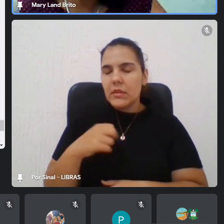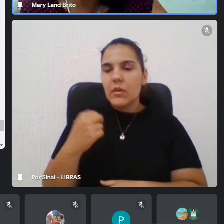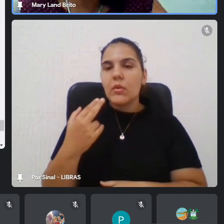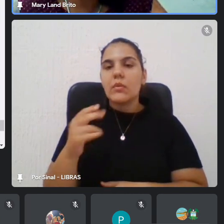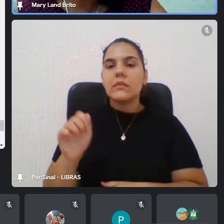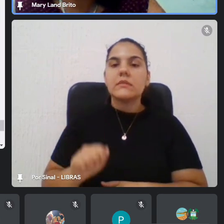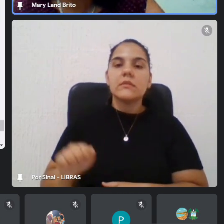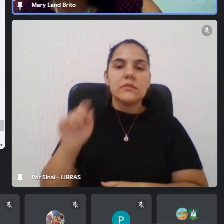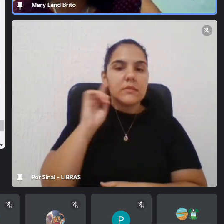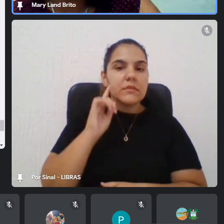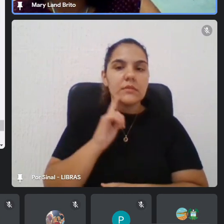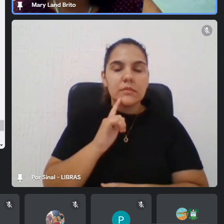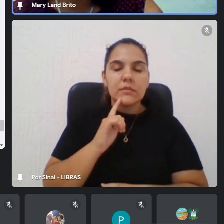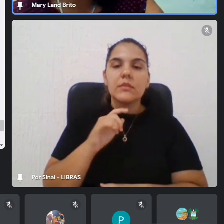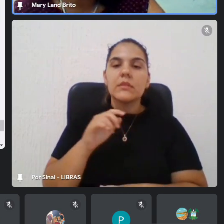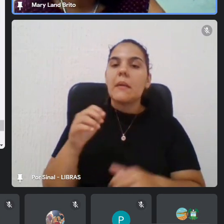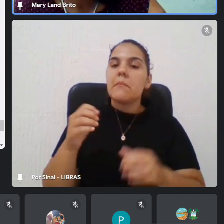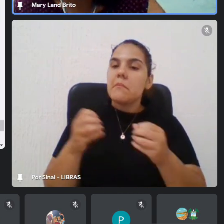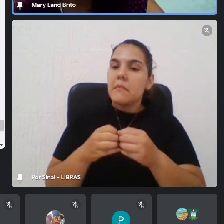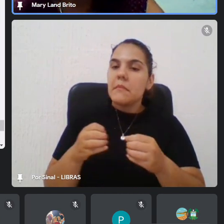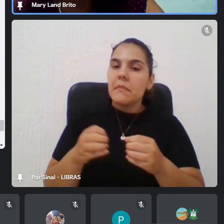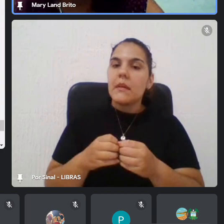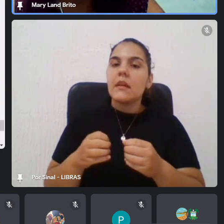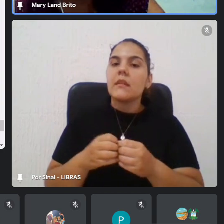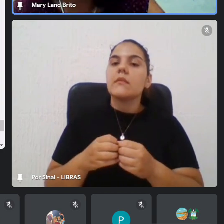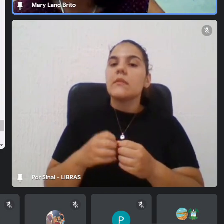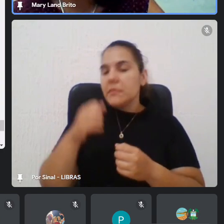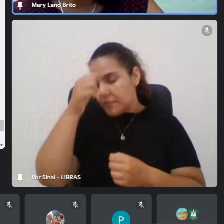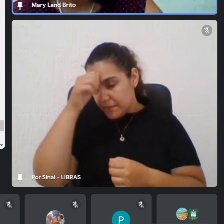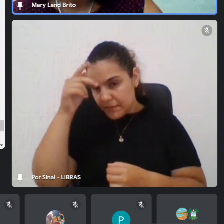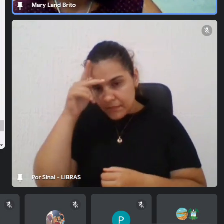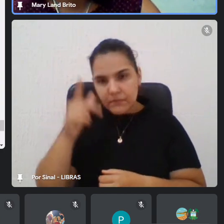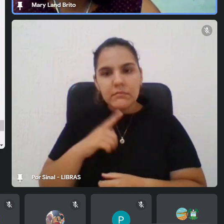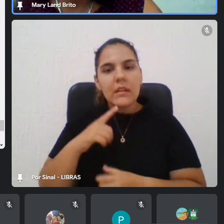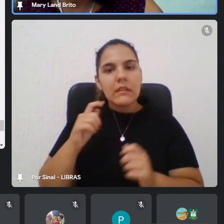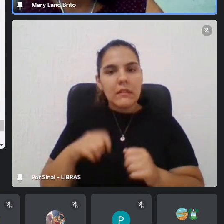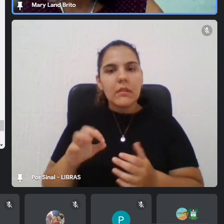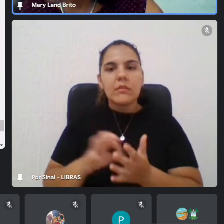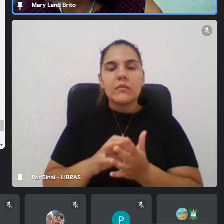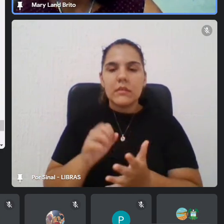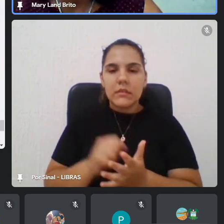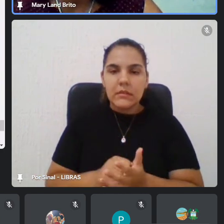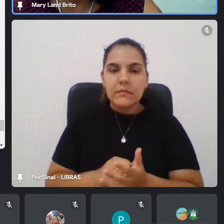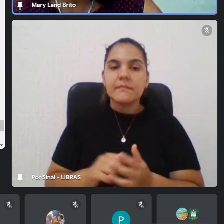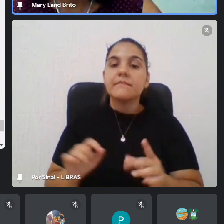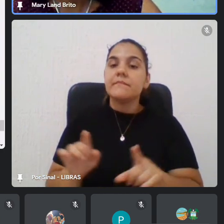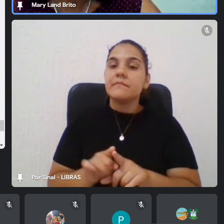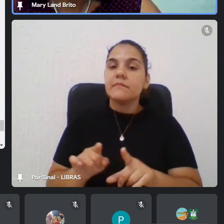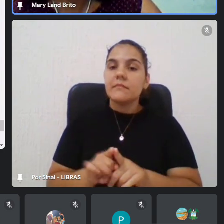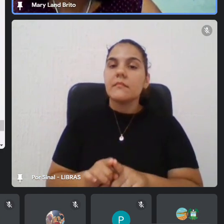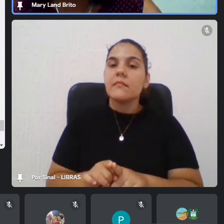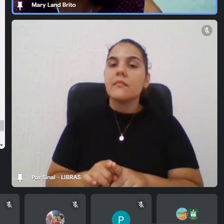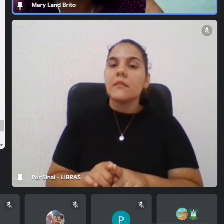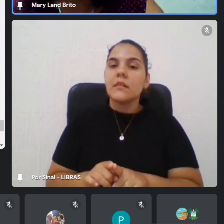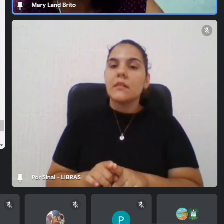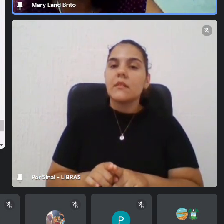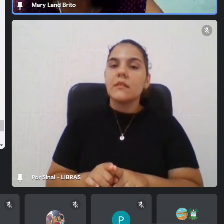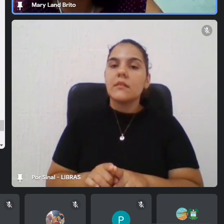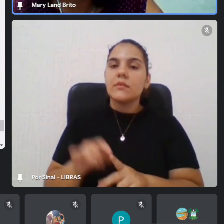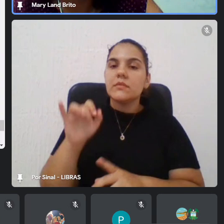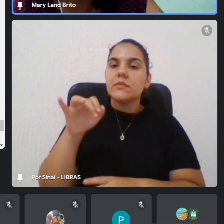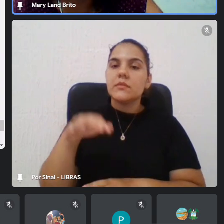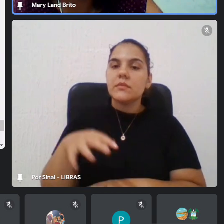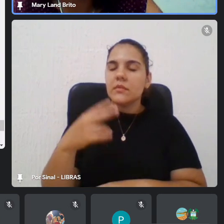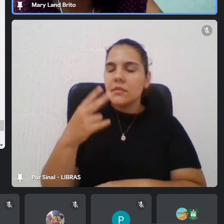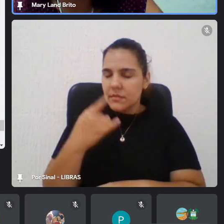Surtos de Natal que fica ao lado da Prefeitura, vocês podem contratar pessoas, o Instituto de Cegos, Instituto de Cegos, às vezes